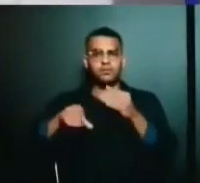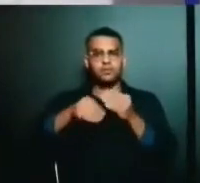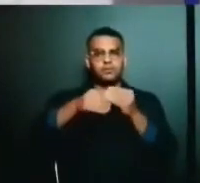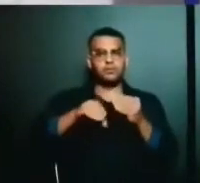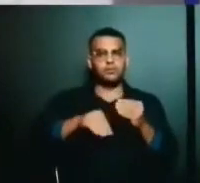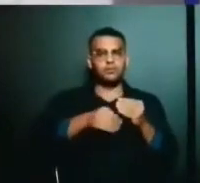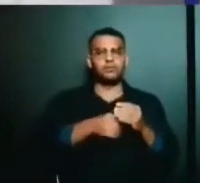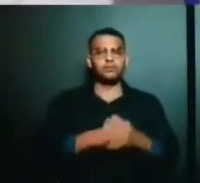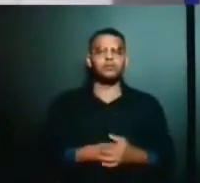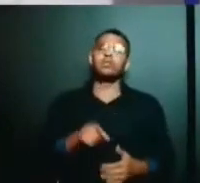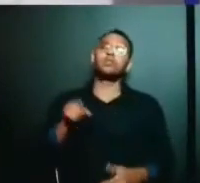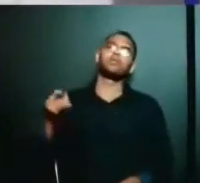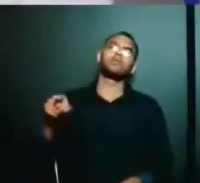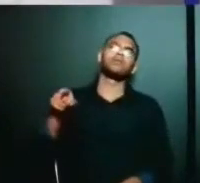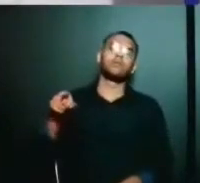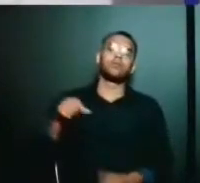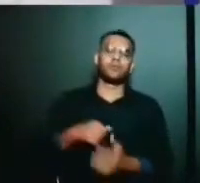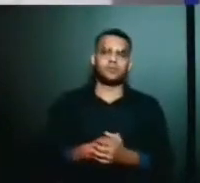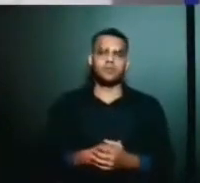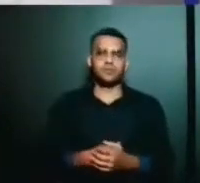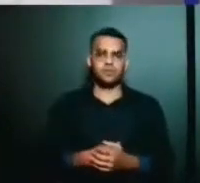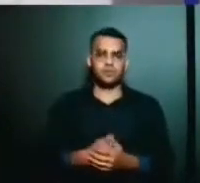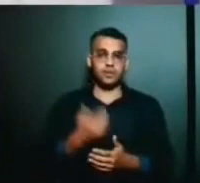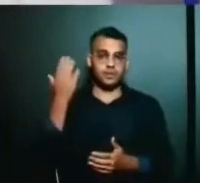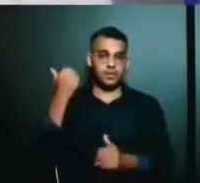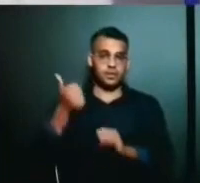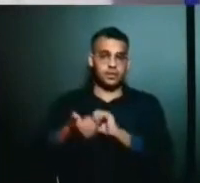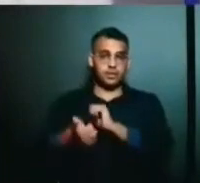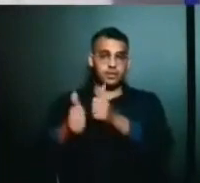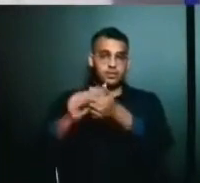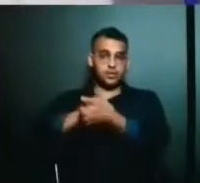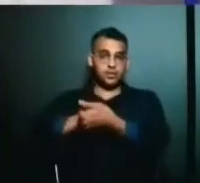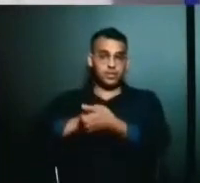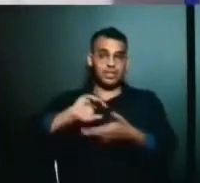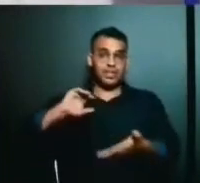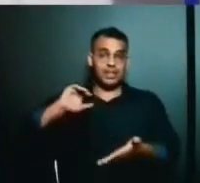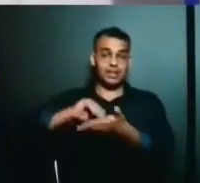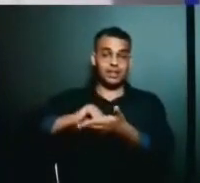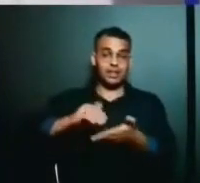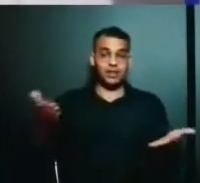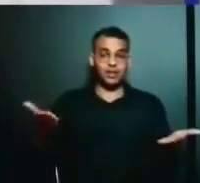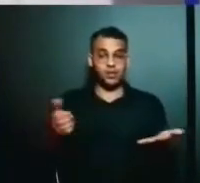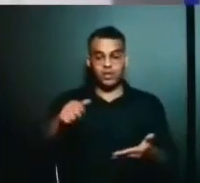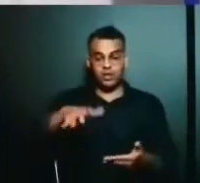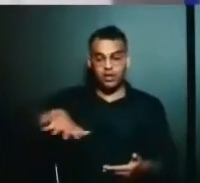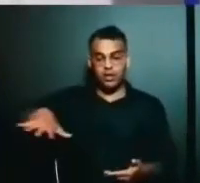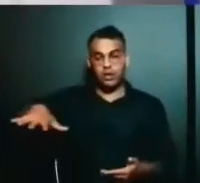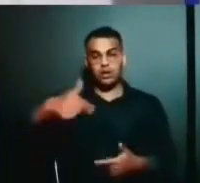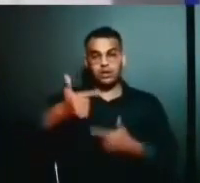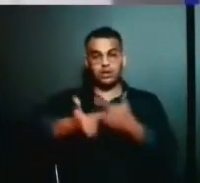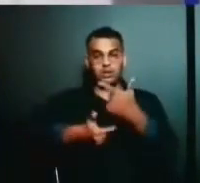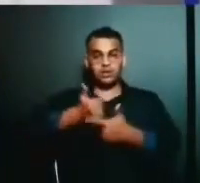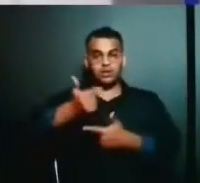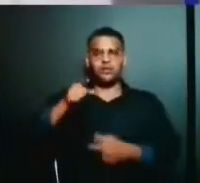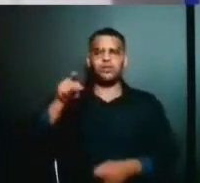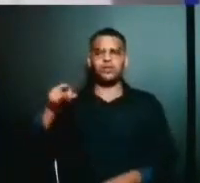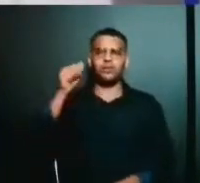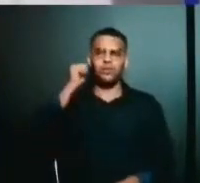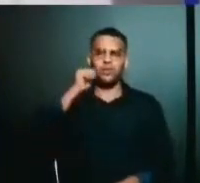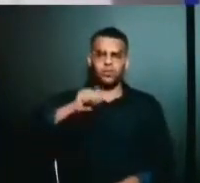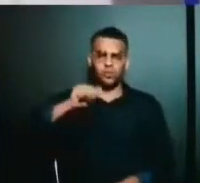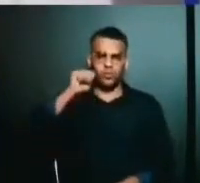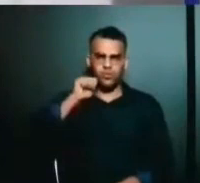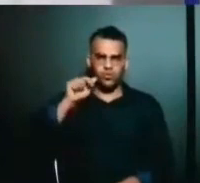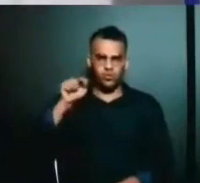desde a época que você esteve no esporte até hoje, e perante o mercado de trabalho, sendo mulher, você